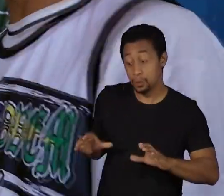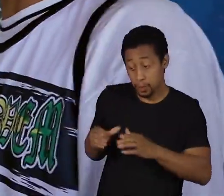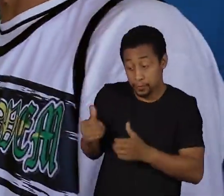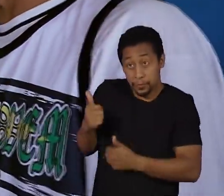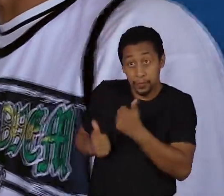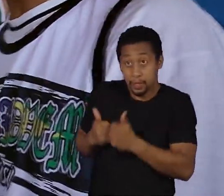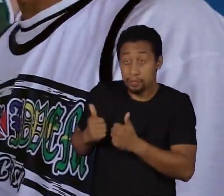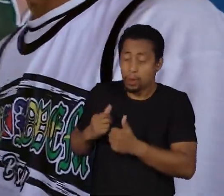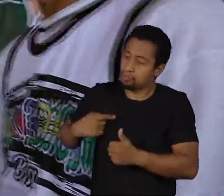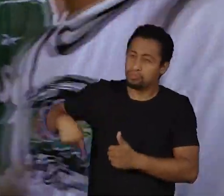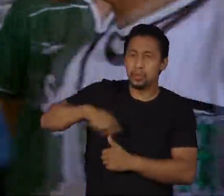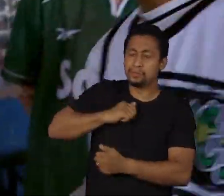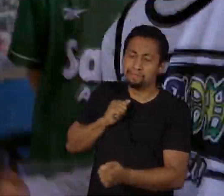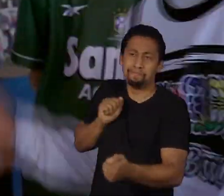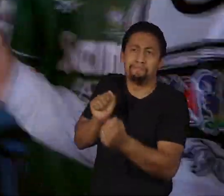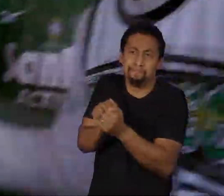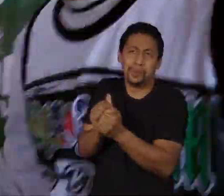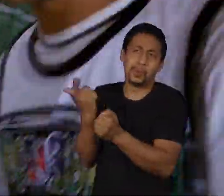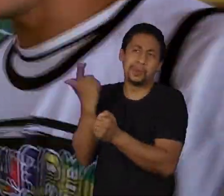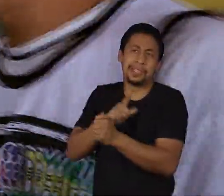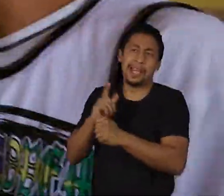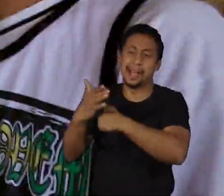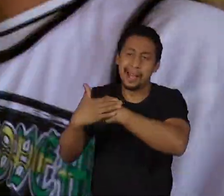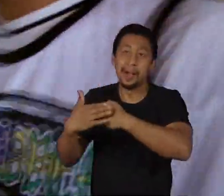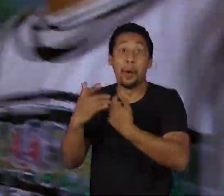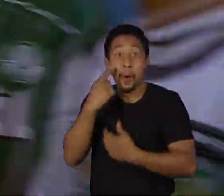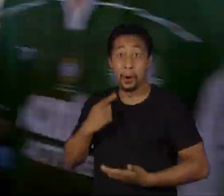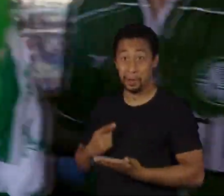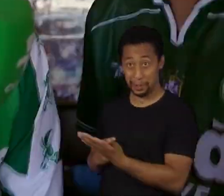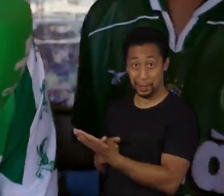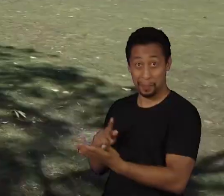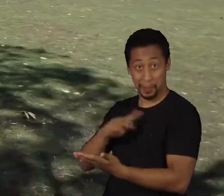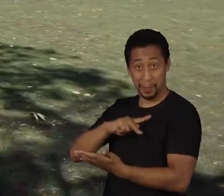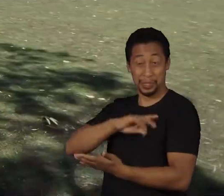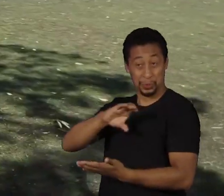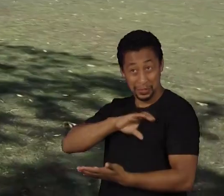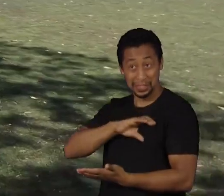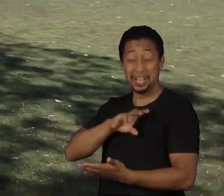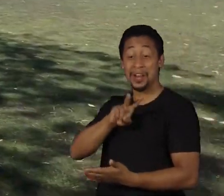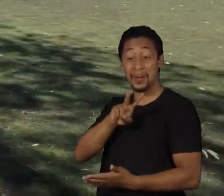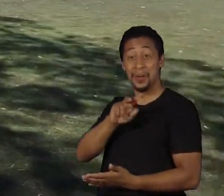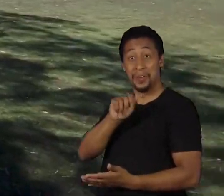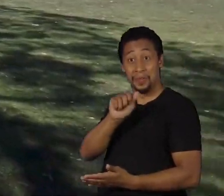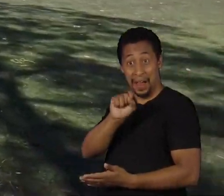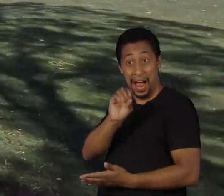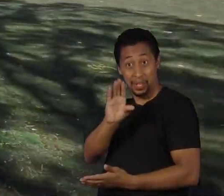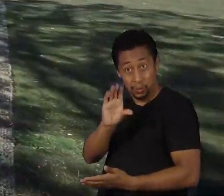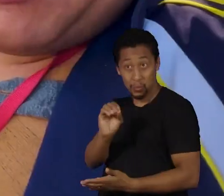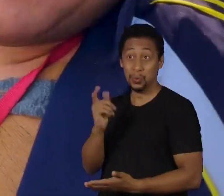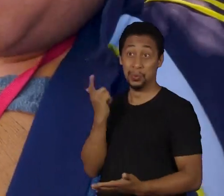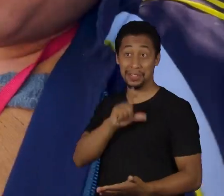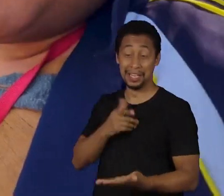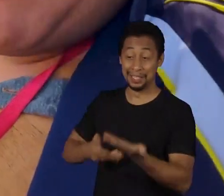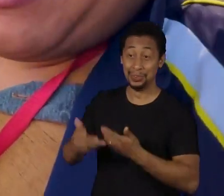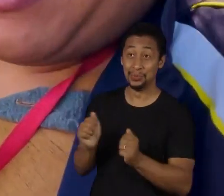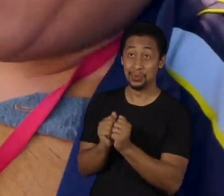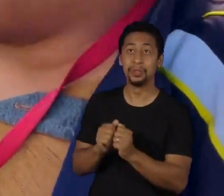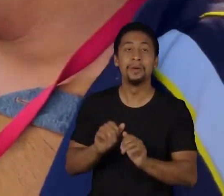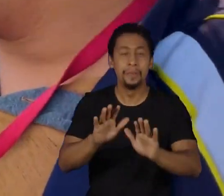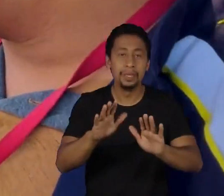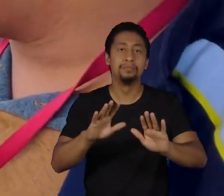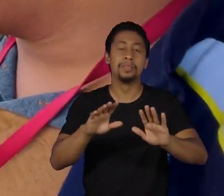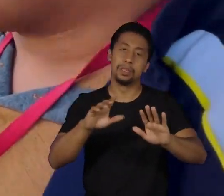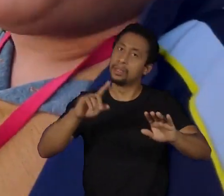só a Várzea reúne, né? Vascaíno, palmeirense, corintiano. Dentro das quatro linhas, cada um defende sua equipe, mas na hora do bar